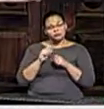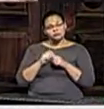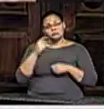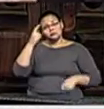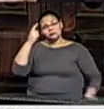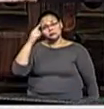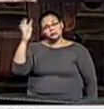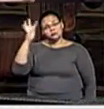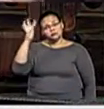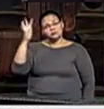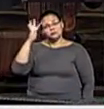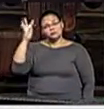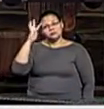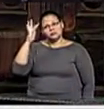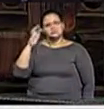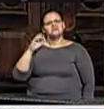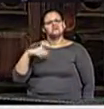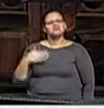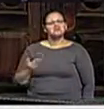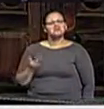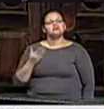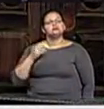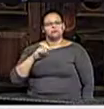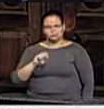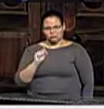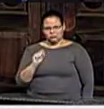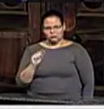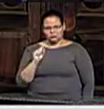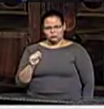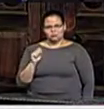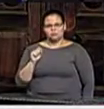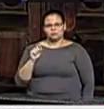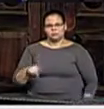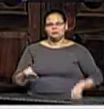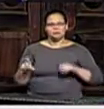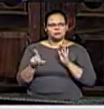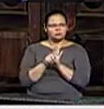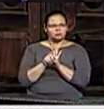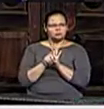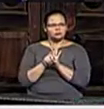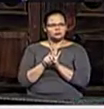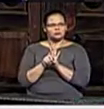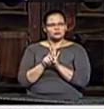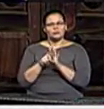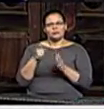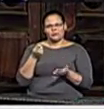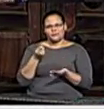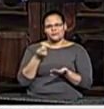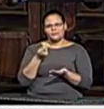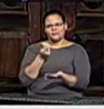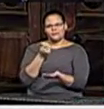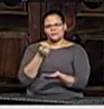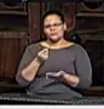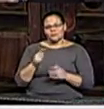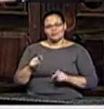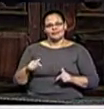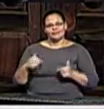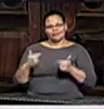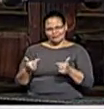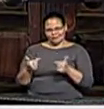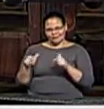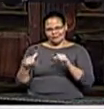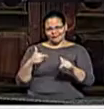reflexão. Será que o legislativo, para exercer as